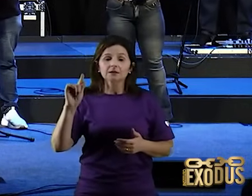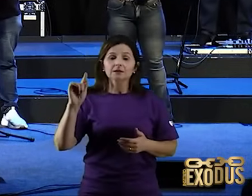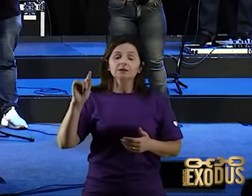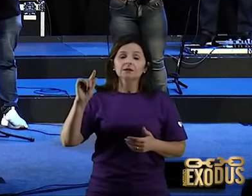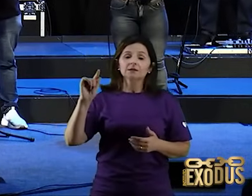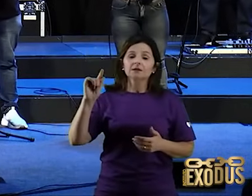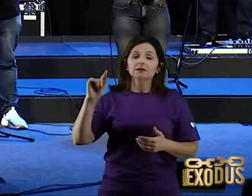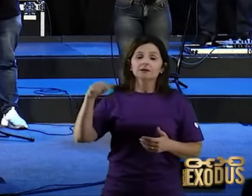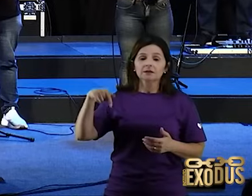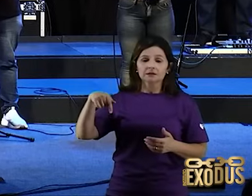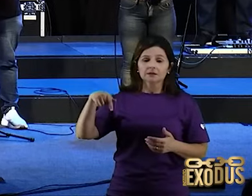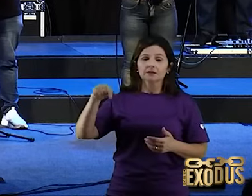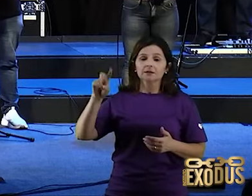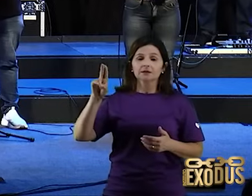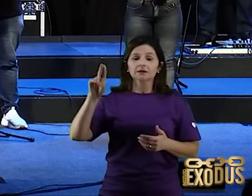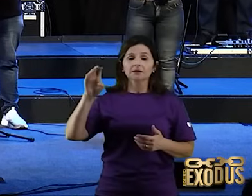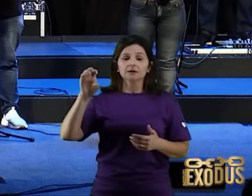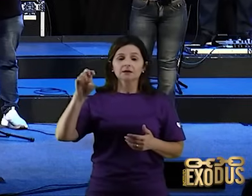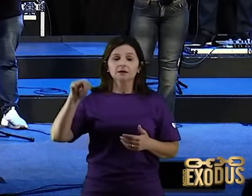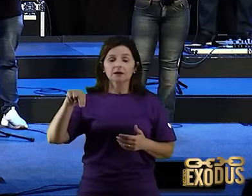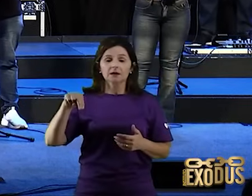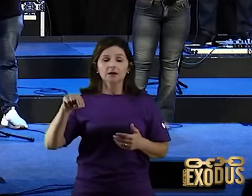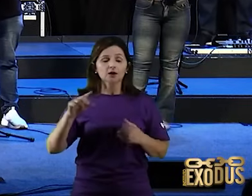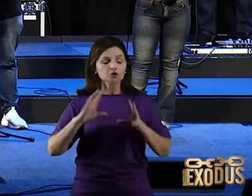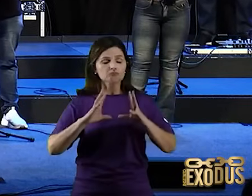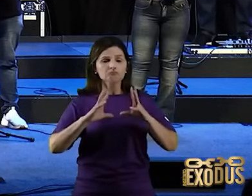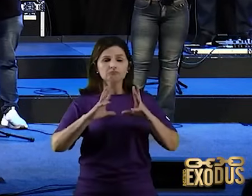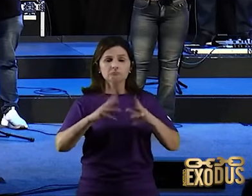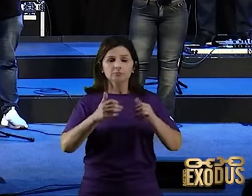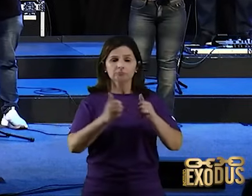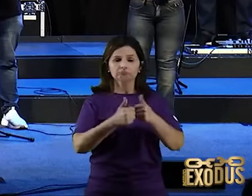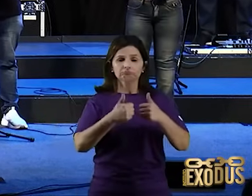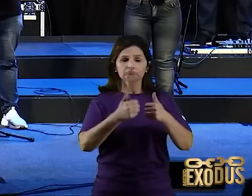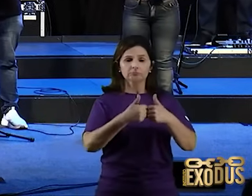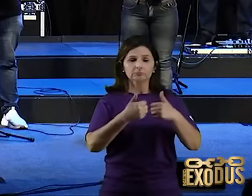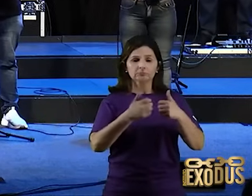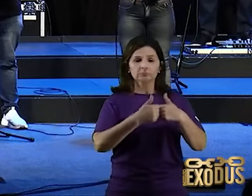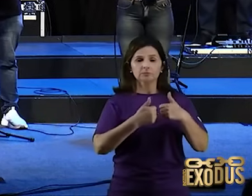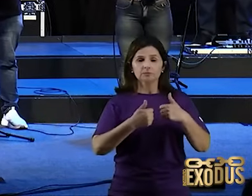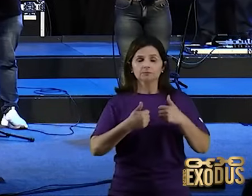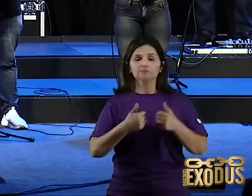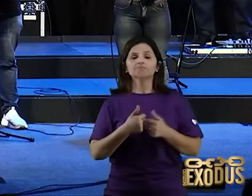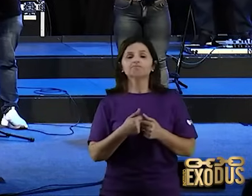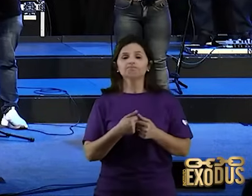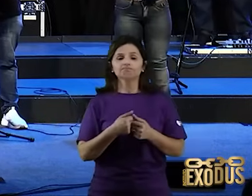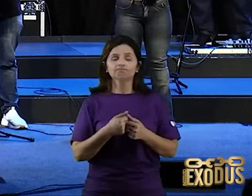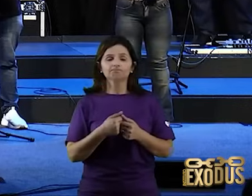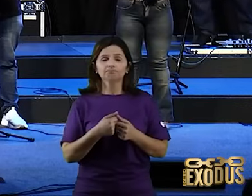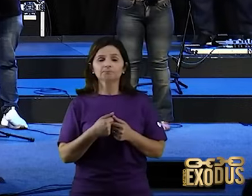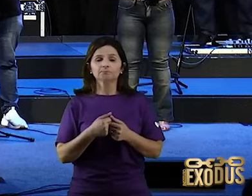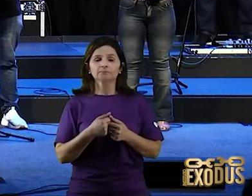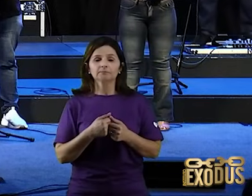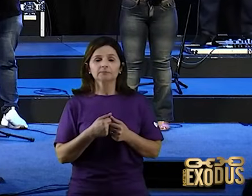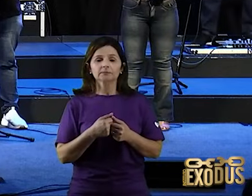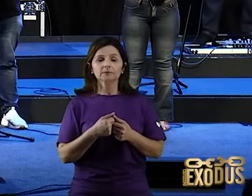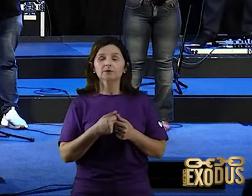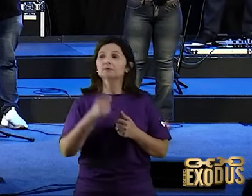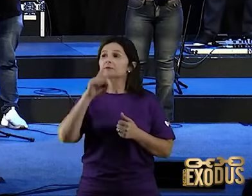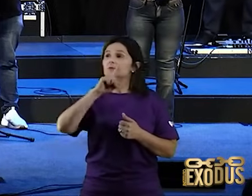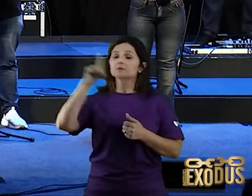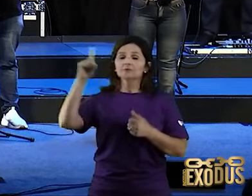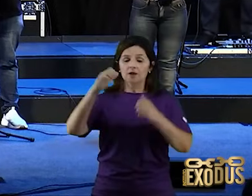eles partiram pão junto sabe por quê Porque quando Jesus parte o pão e diz coma